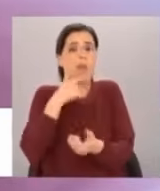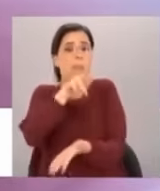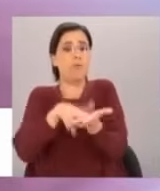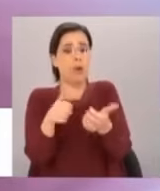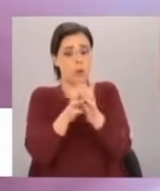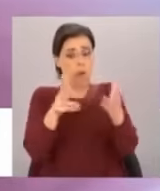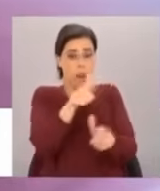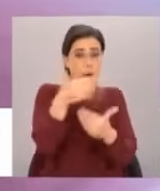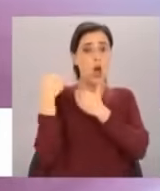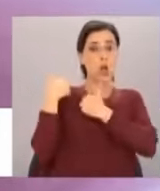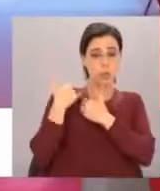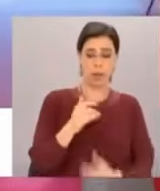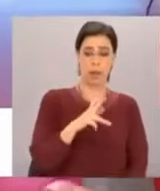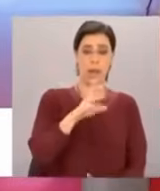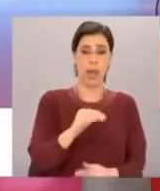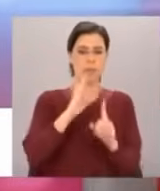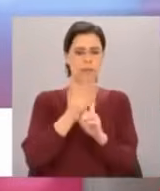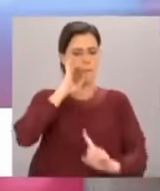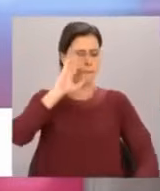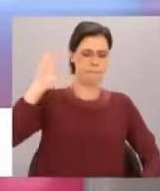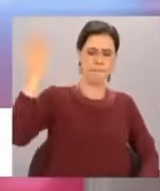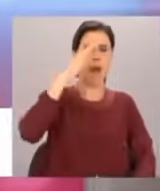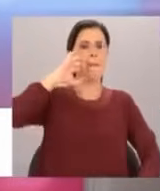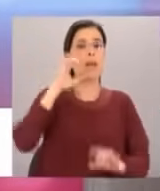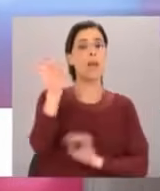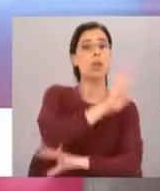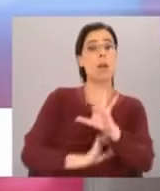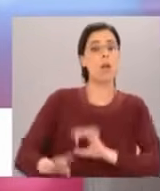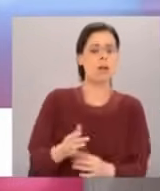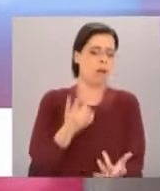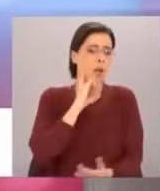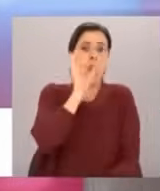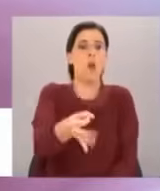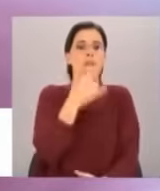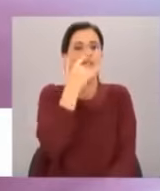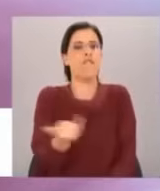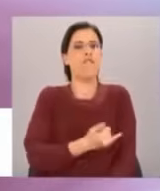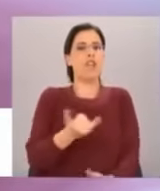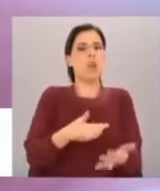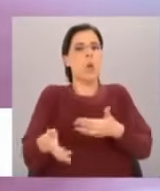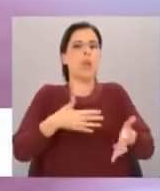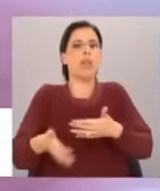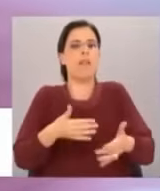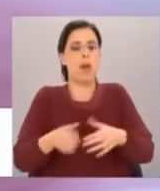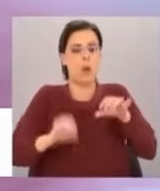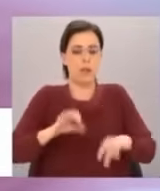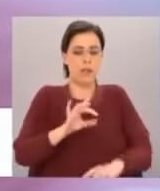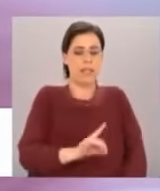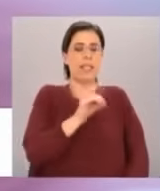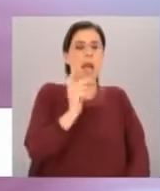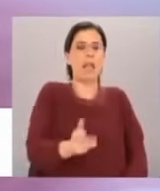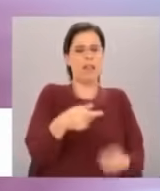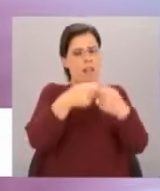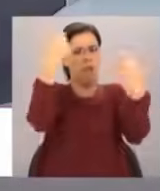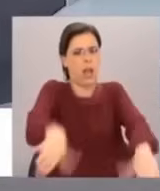orçamentos é responsável por sermos o IRS mais penalizador dos mais promissores da Europa que não vale a pena agora fingir aqui não tenho nada a ver com o que passou nos últimos seis anos